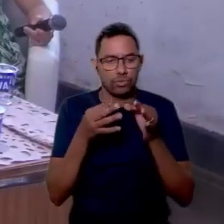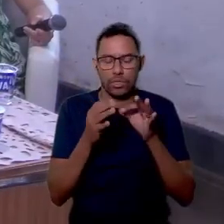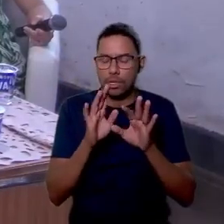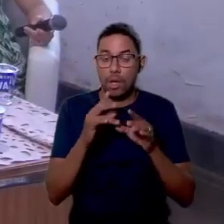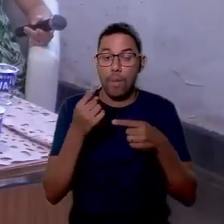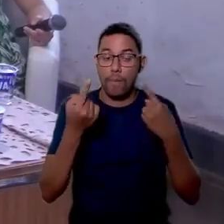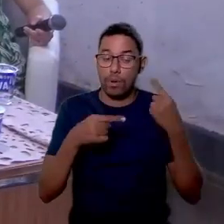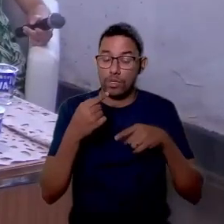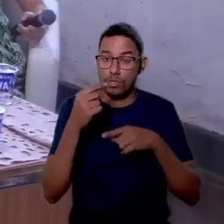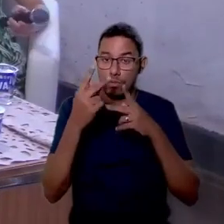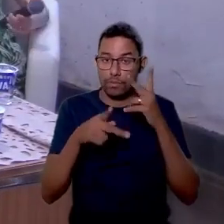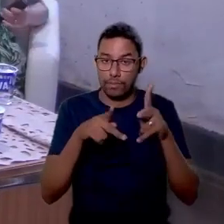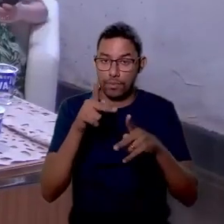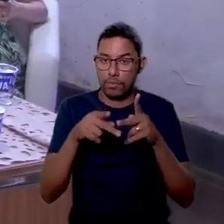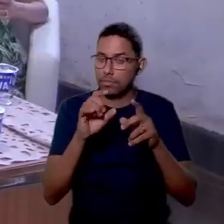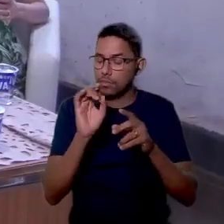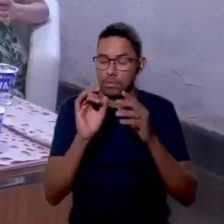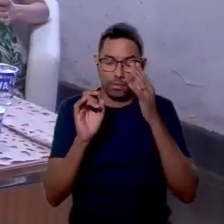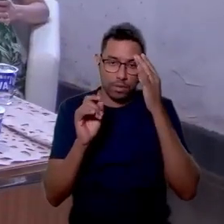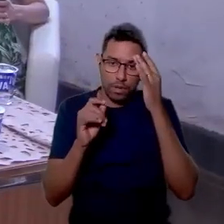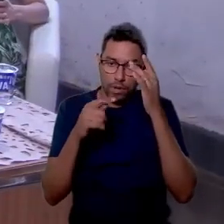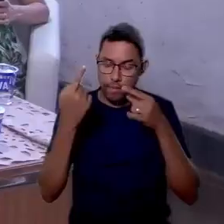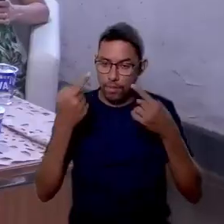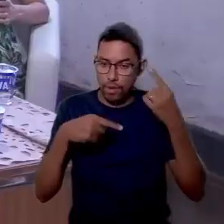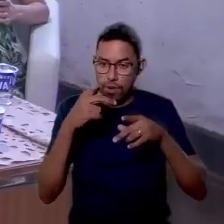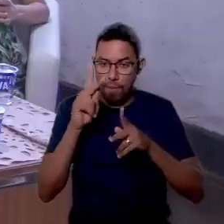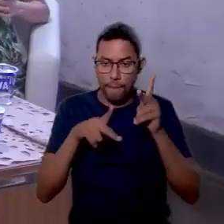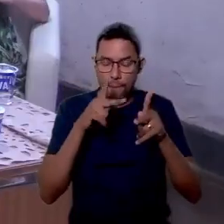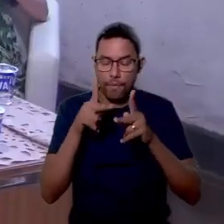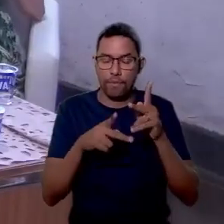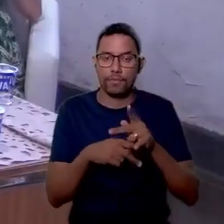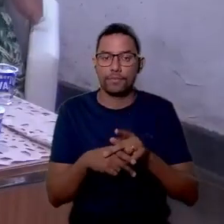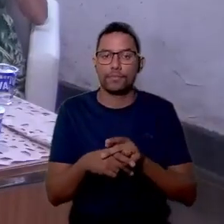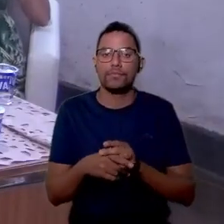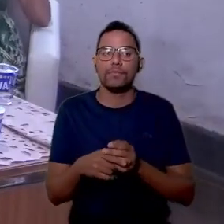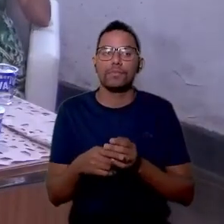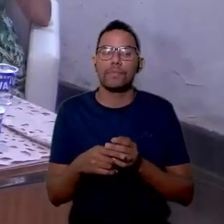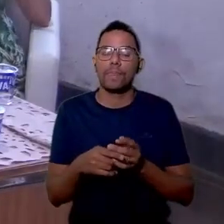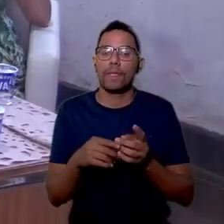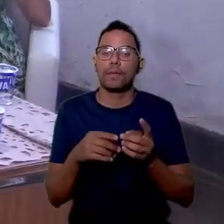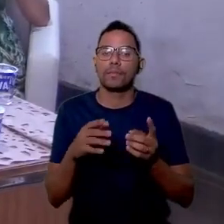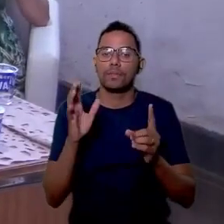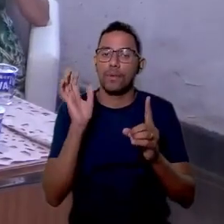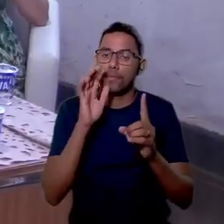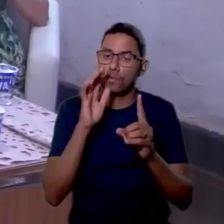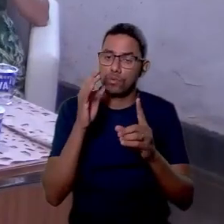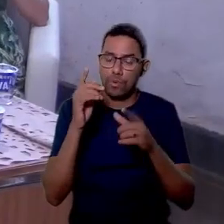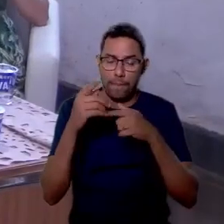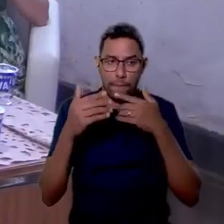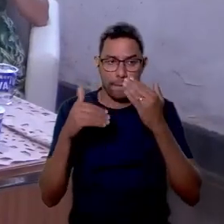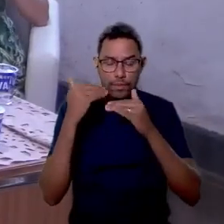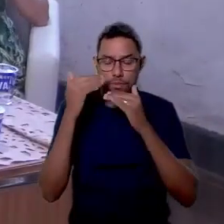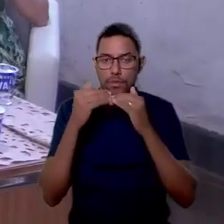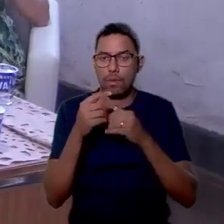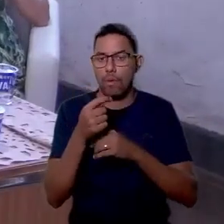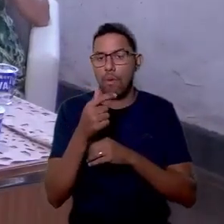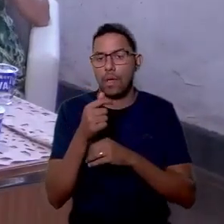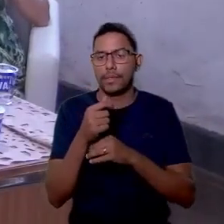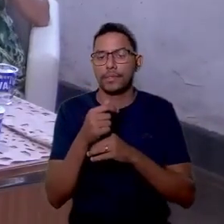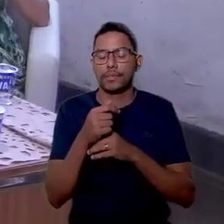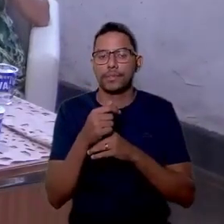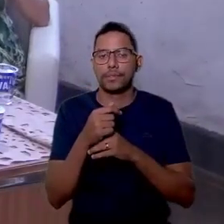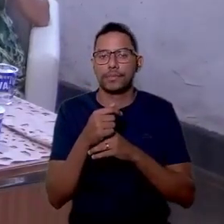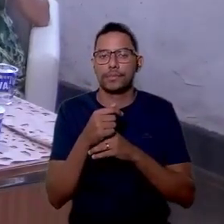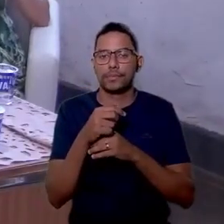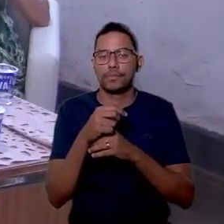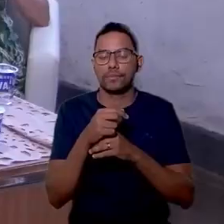isso é política pública. Isso é política pública de compensação, de indução do processo. Quase que de reparação.